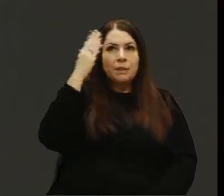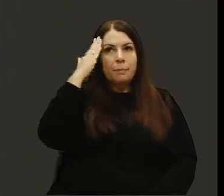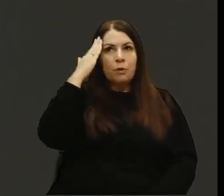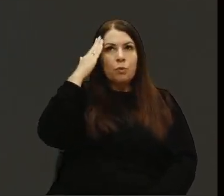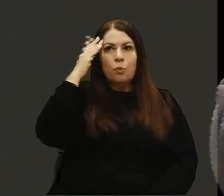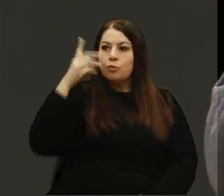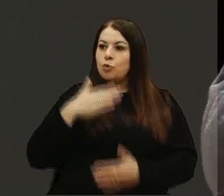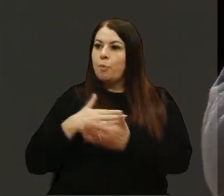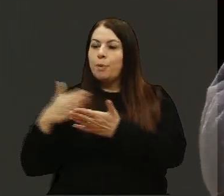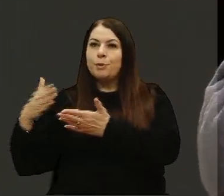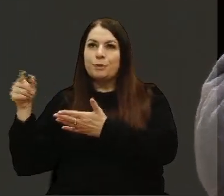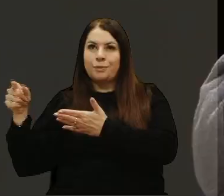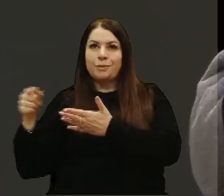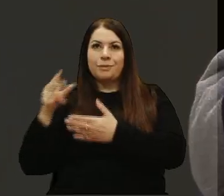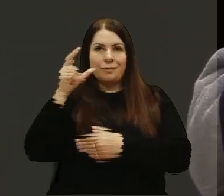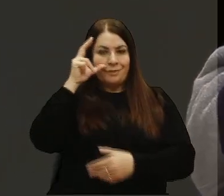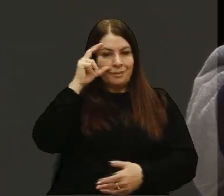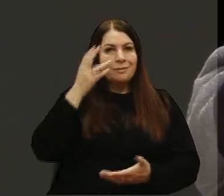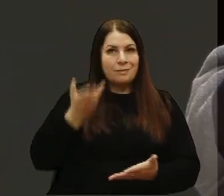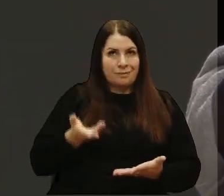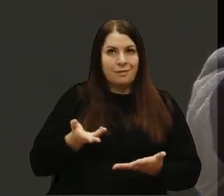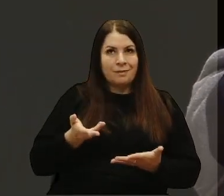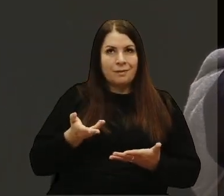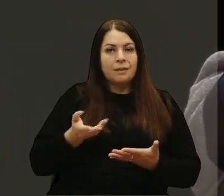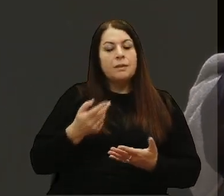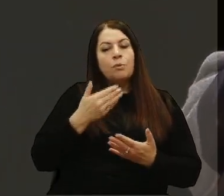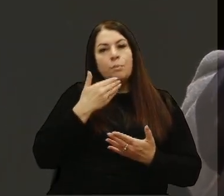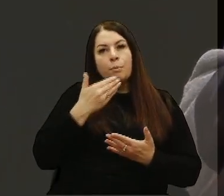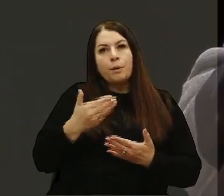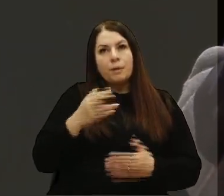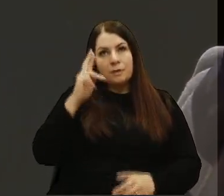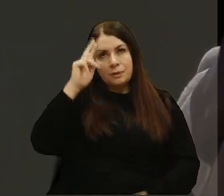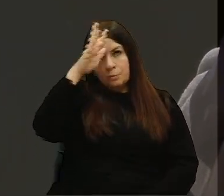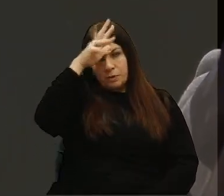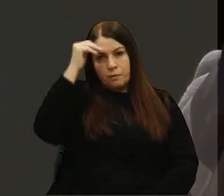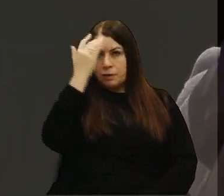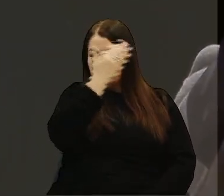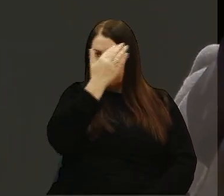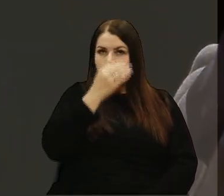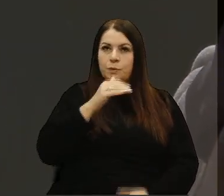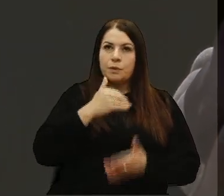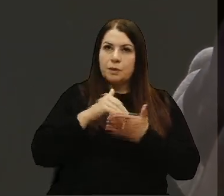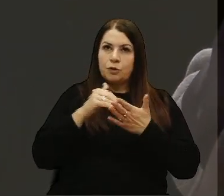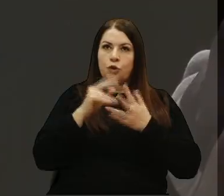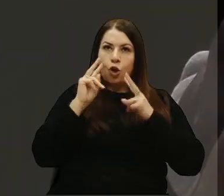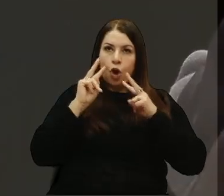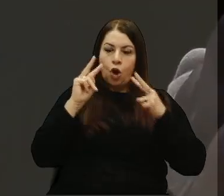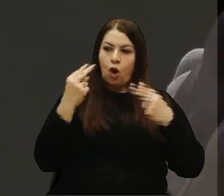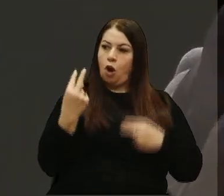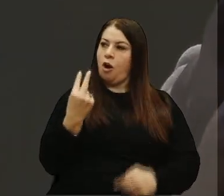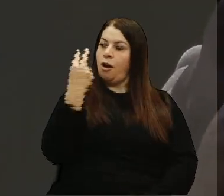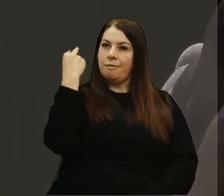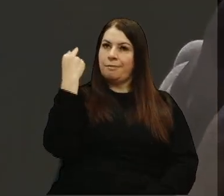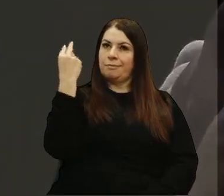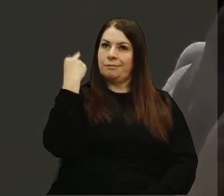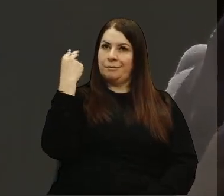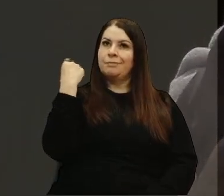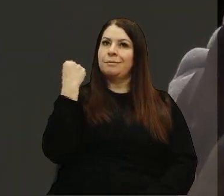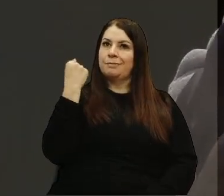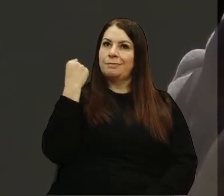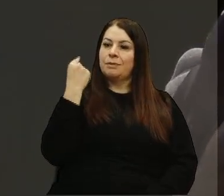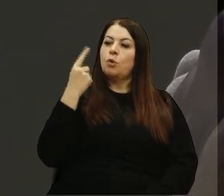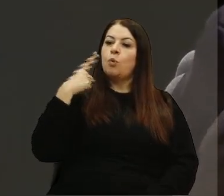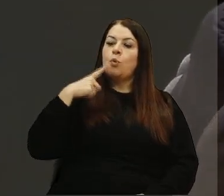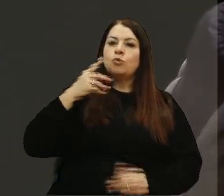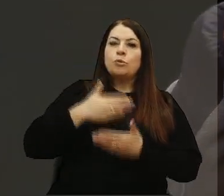onde se veio, vereadora Sandra. Então eu peço que o prefeito e o secretário Galafassi olhem um pouco para trás, para saber de onde